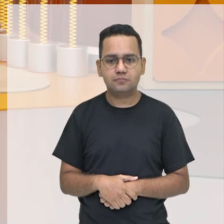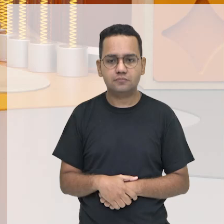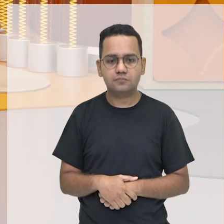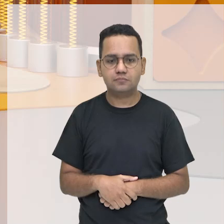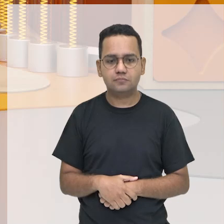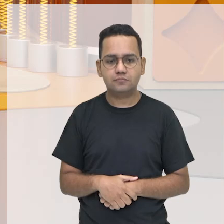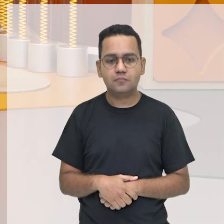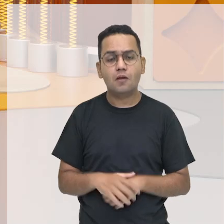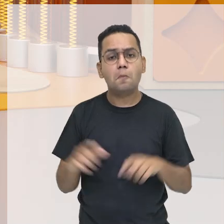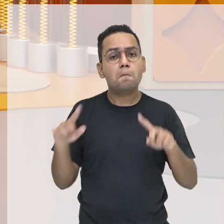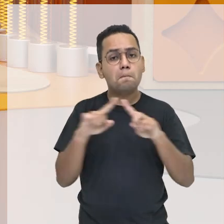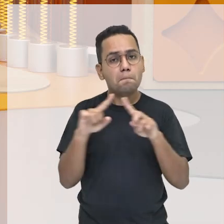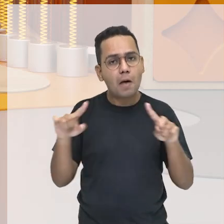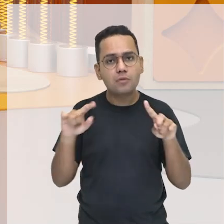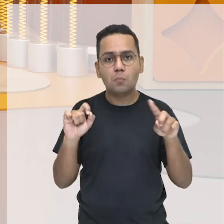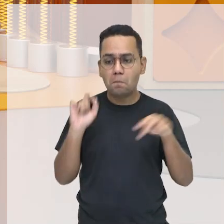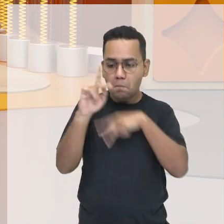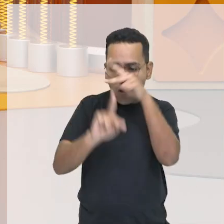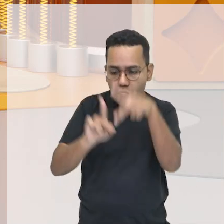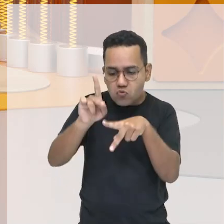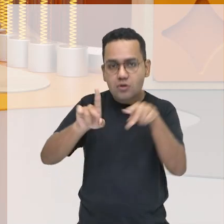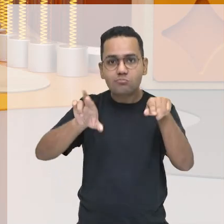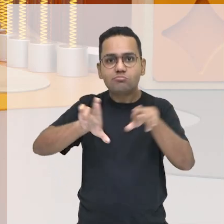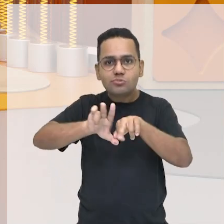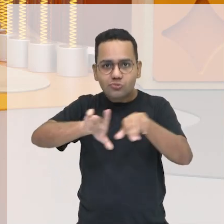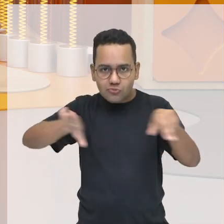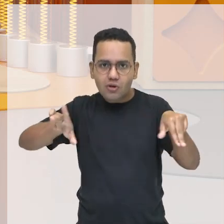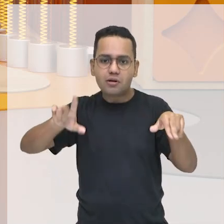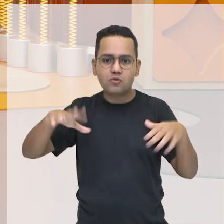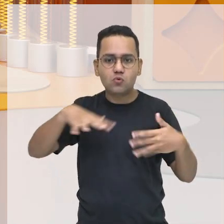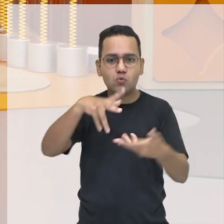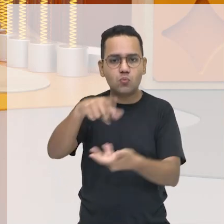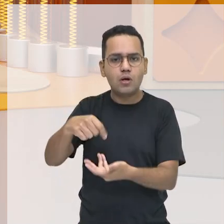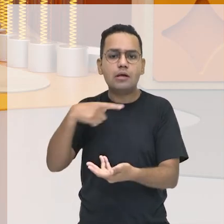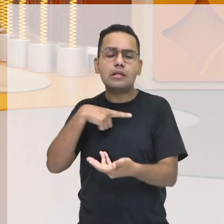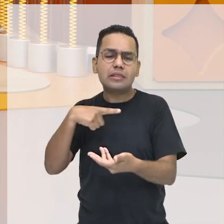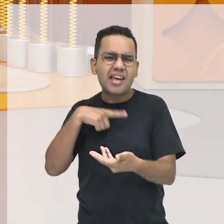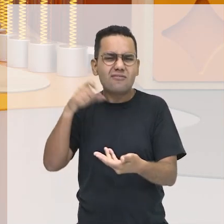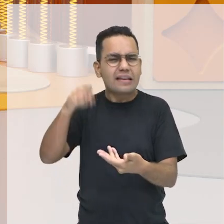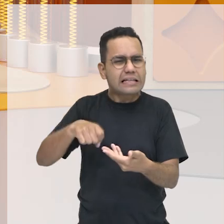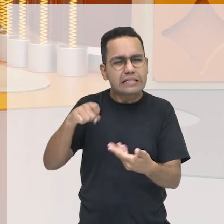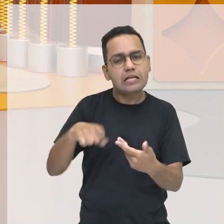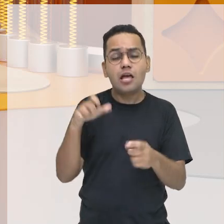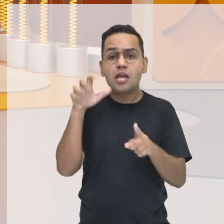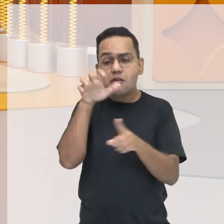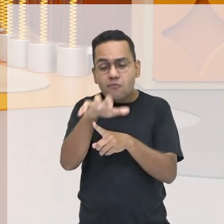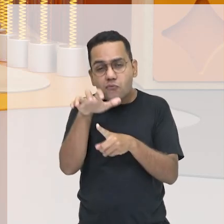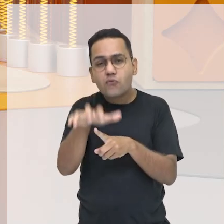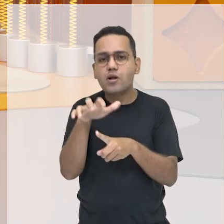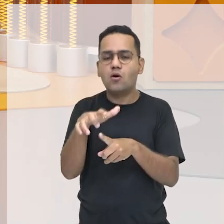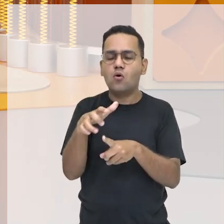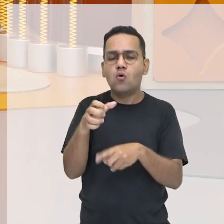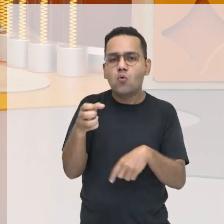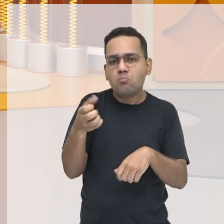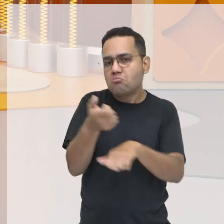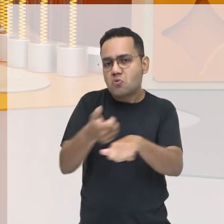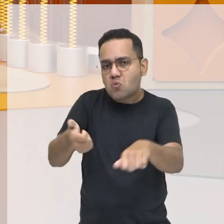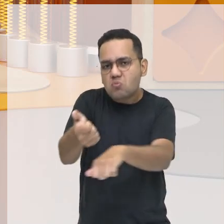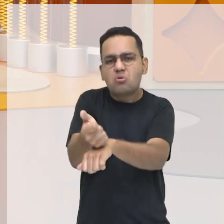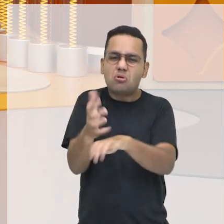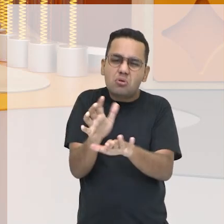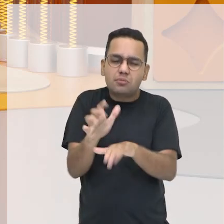as civilizações sofreram impactos com essas novas colonizações, mas, em muitos casos,